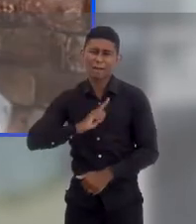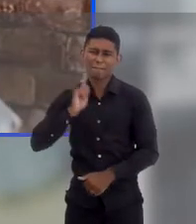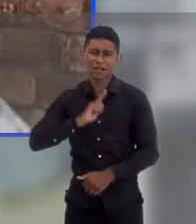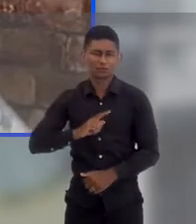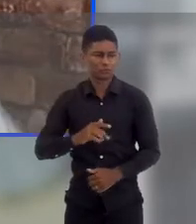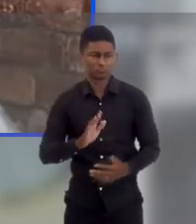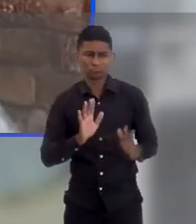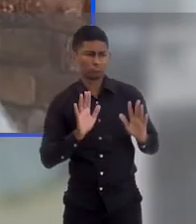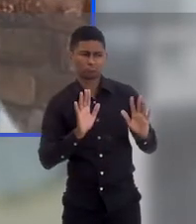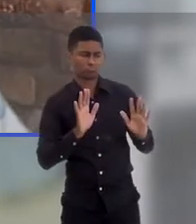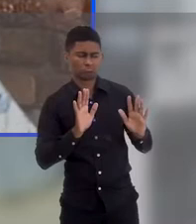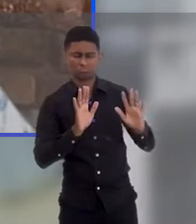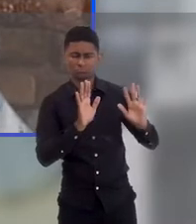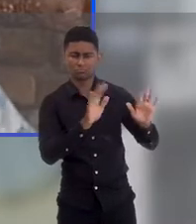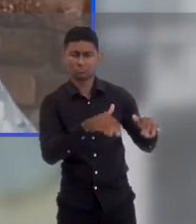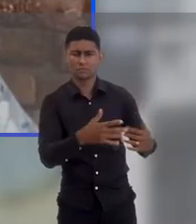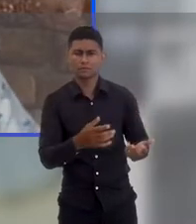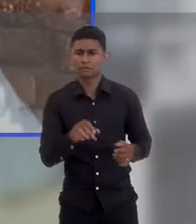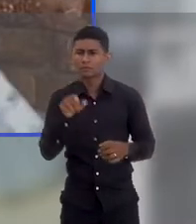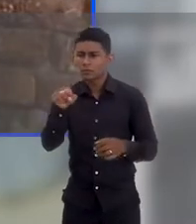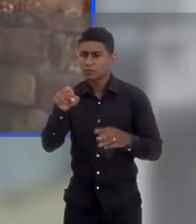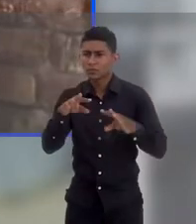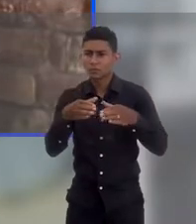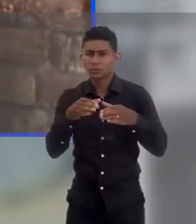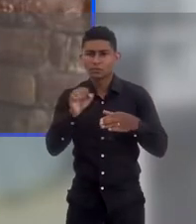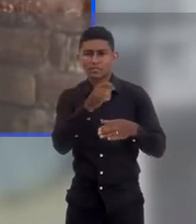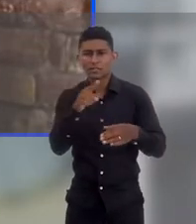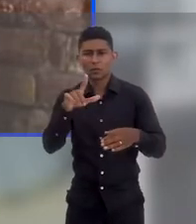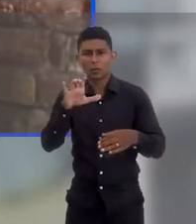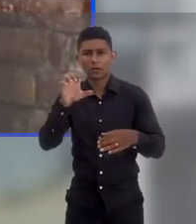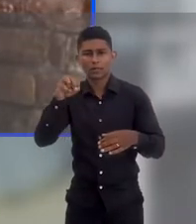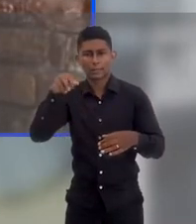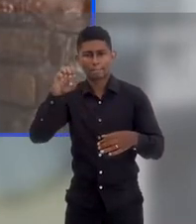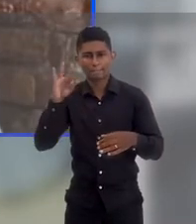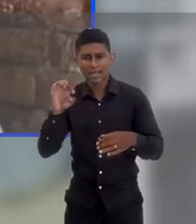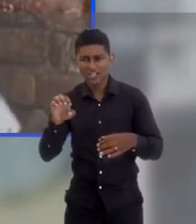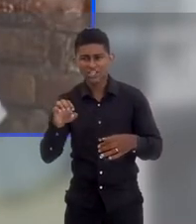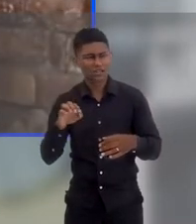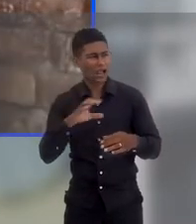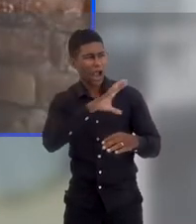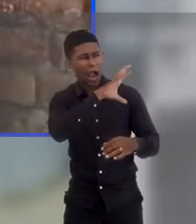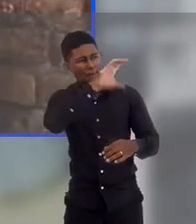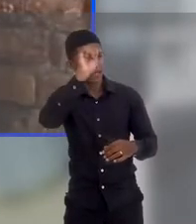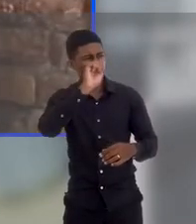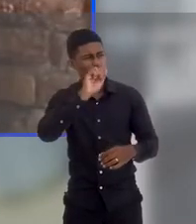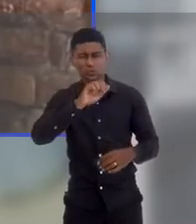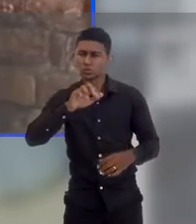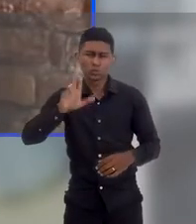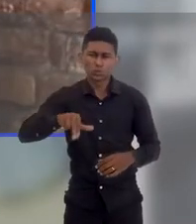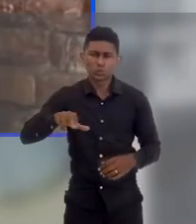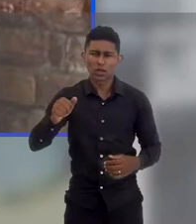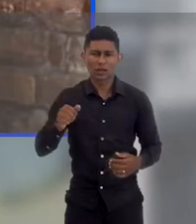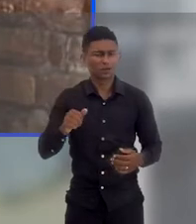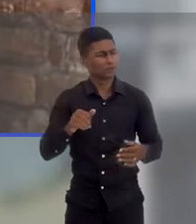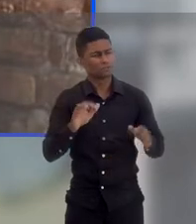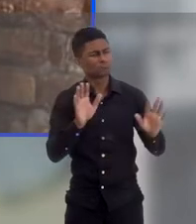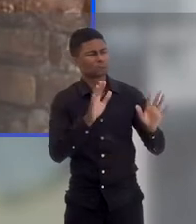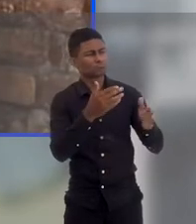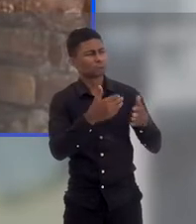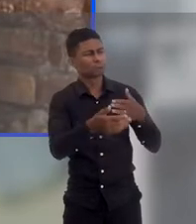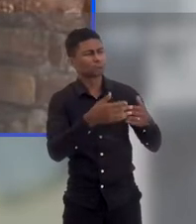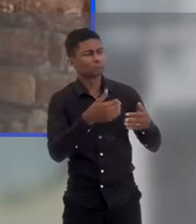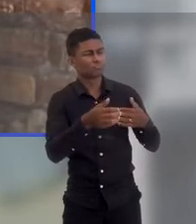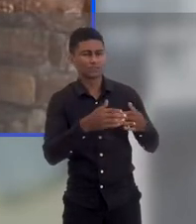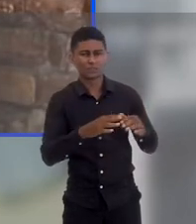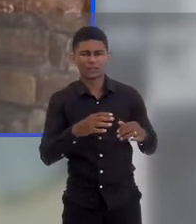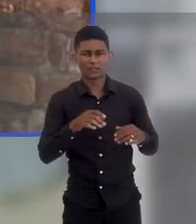nunca foi para o desfile das campeãs. Pô, mas estamos há 10 anos no grupo especial, 11. mas não me importa, eu não torço para São Clemente porque por causa do